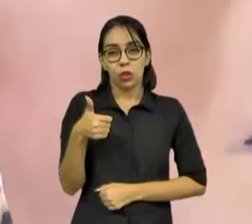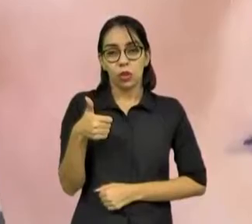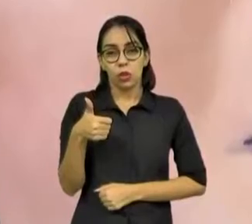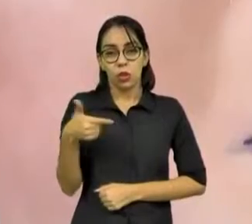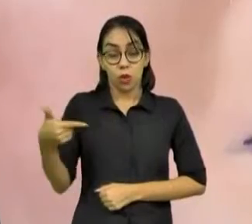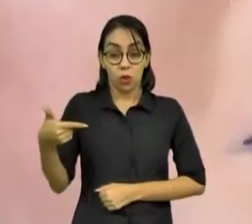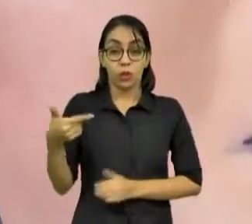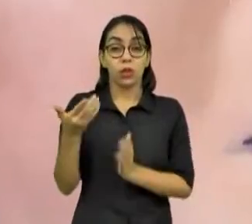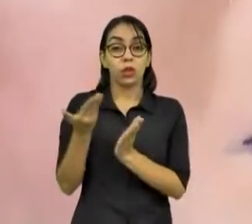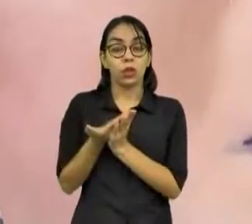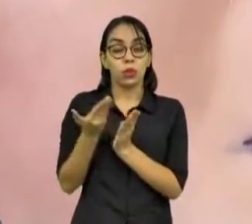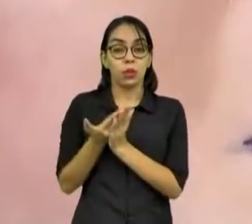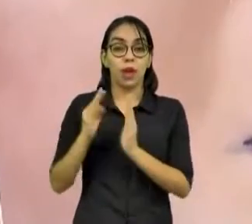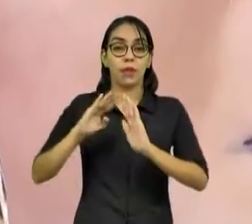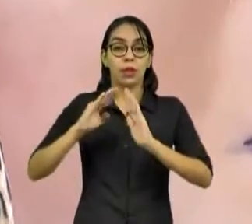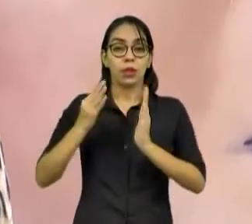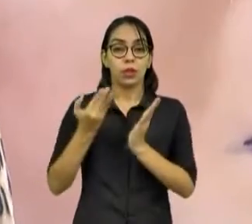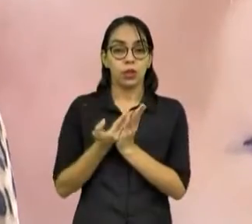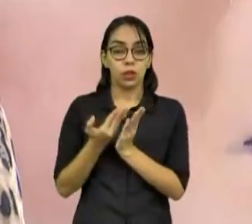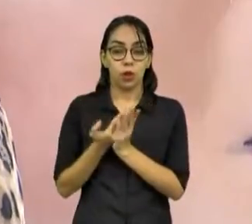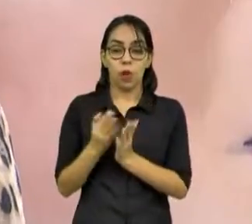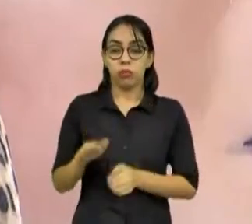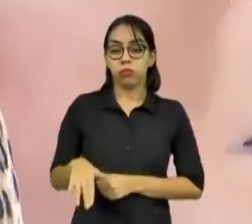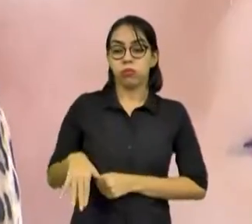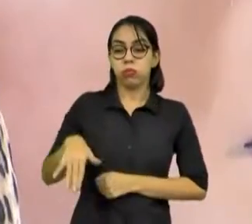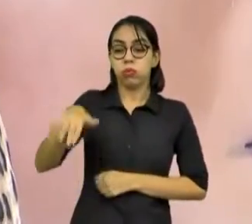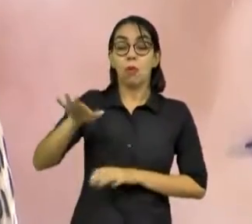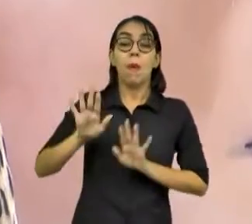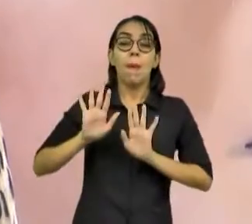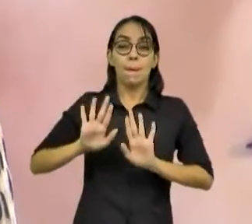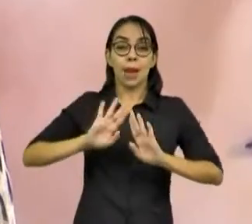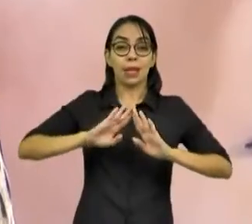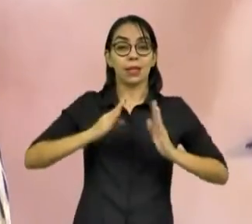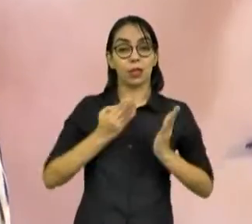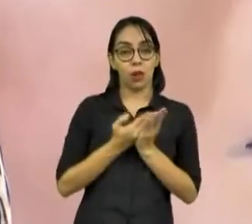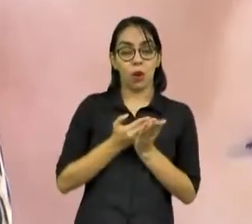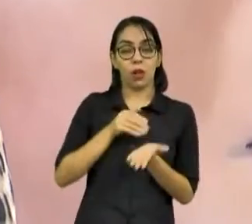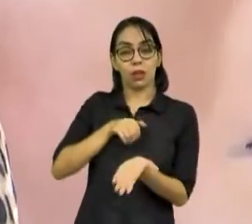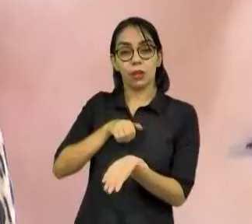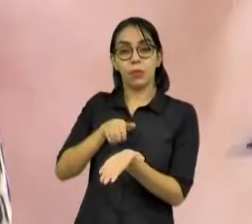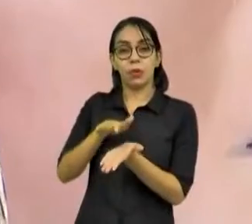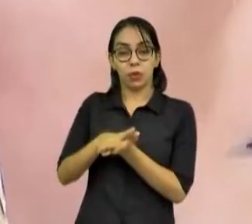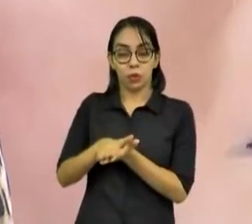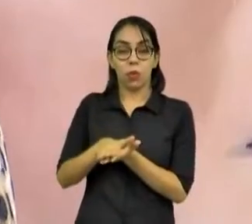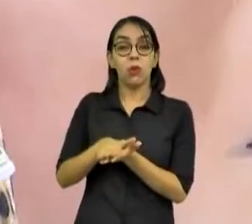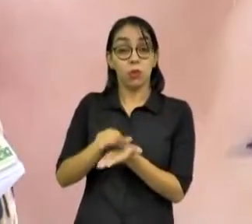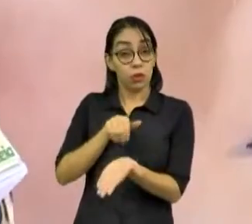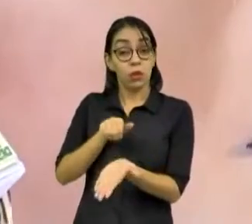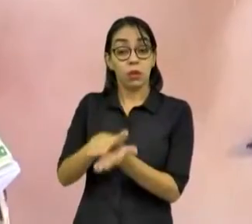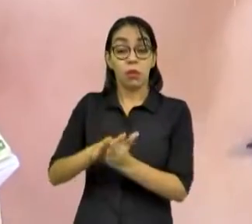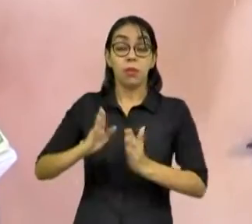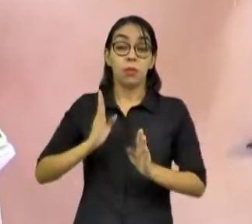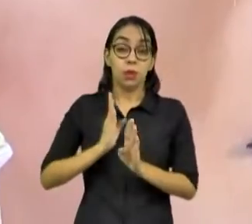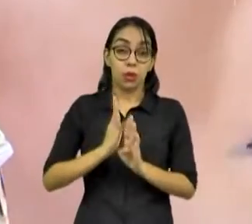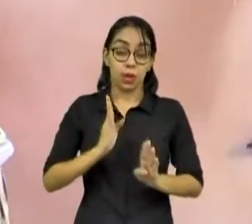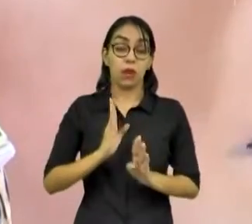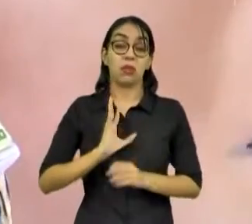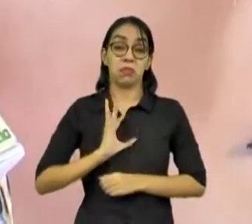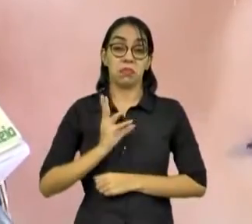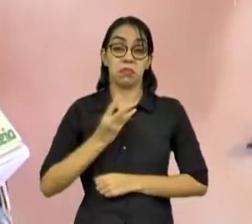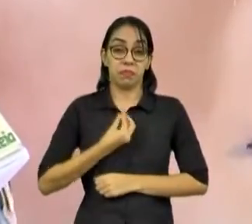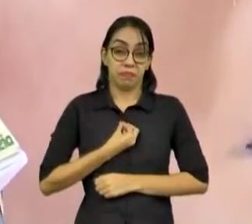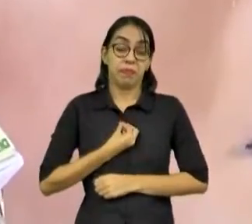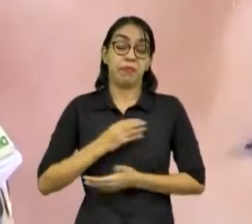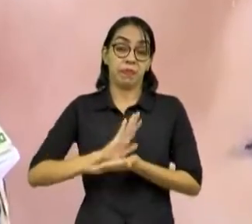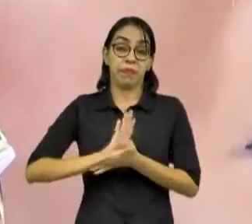escola desde os 2 e foi expulsa dessa escola por transfobia. Né? Nós tivemos que entrar na defensoria pública, né,